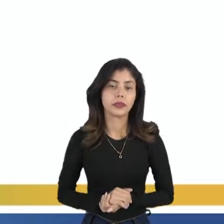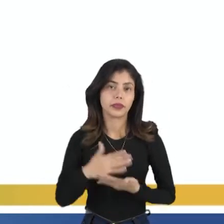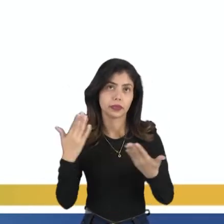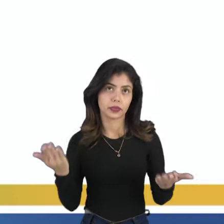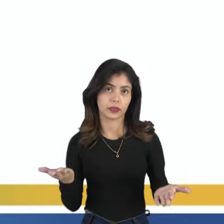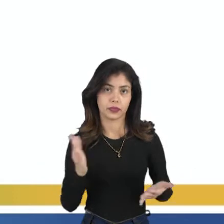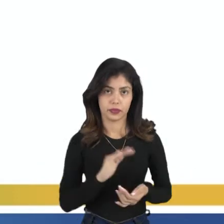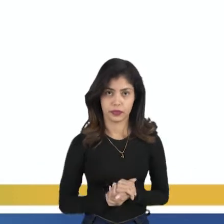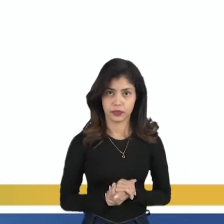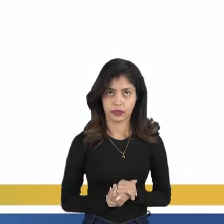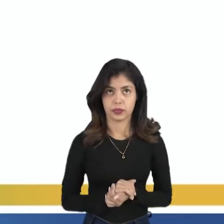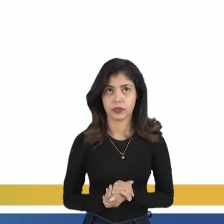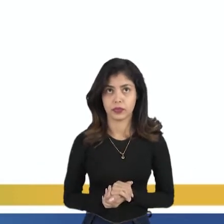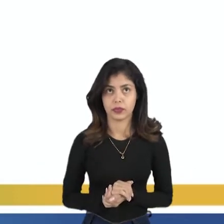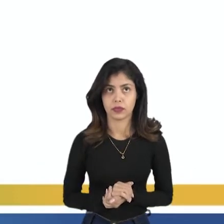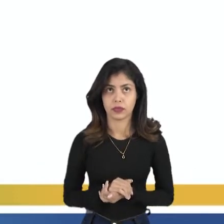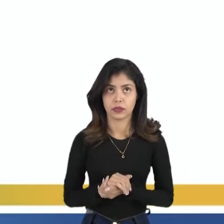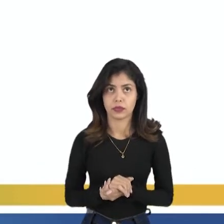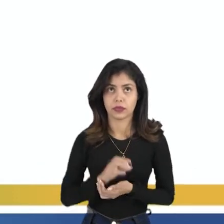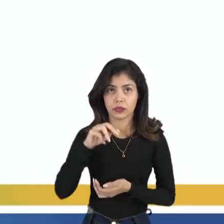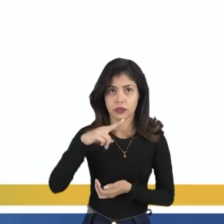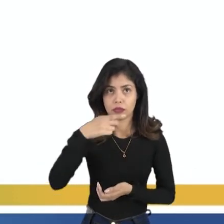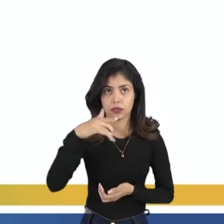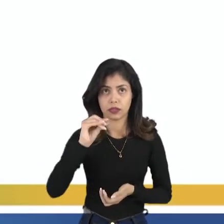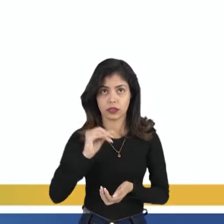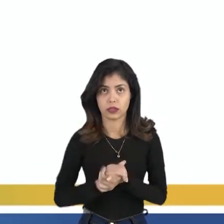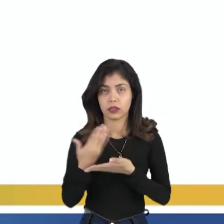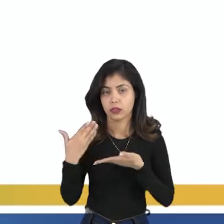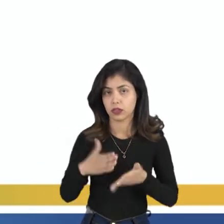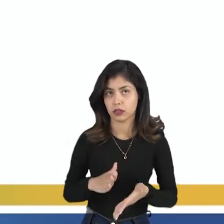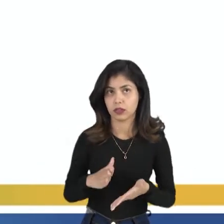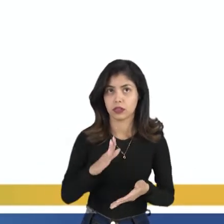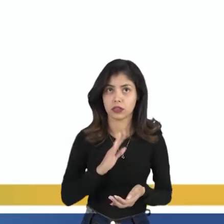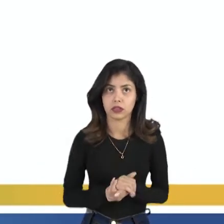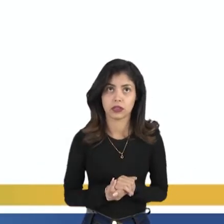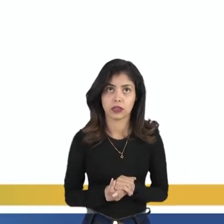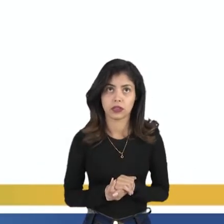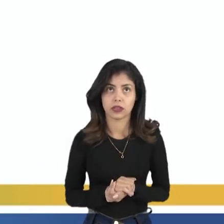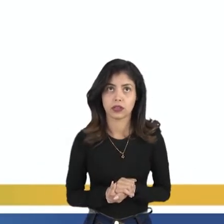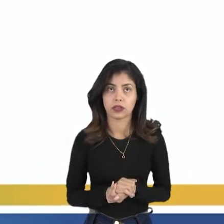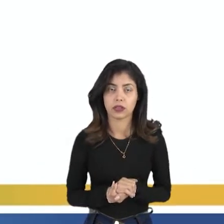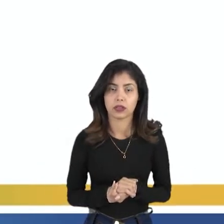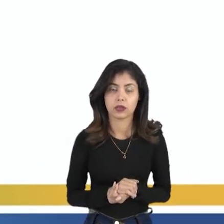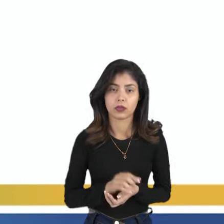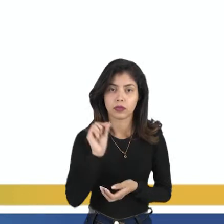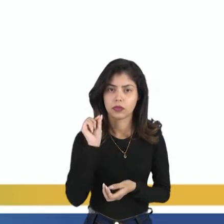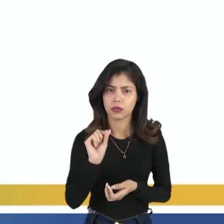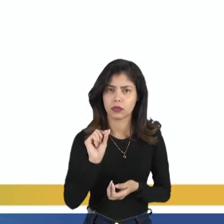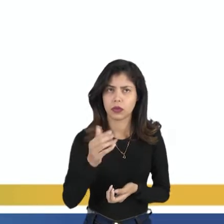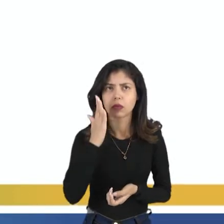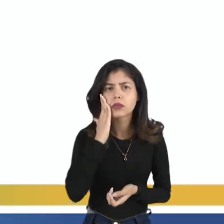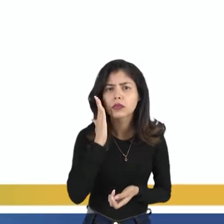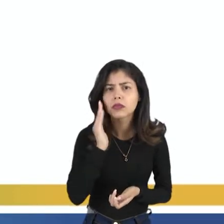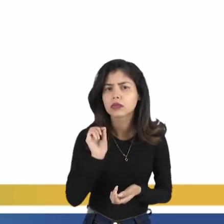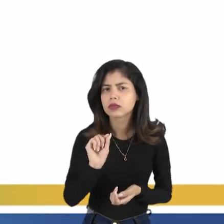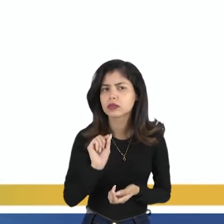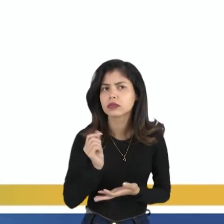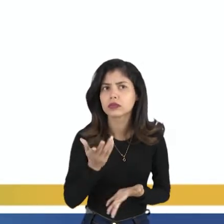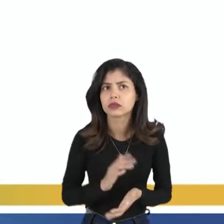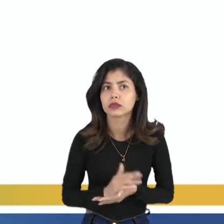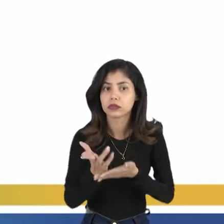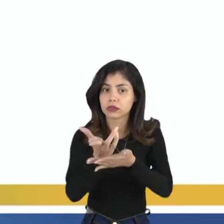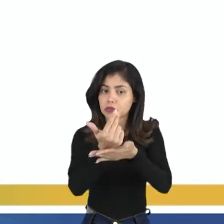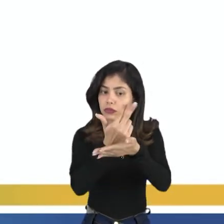Então, a marca chega a México com desenhos. E seria, o que a gente entende por